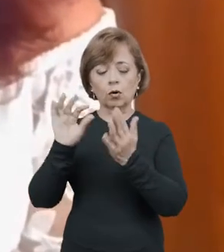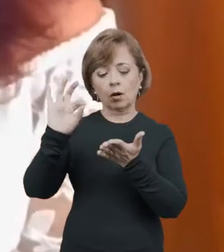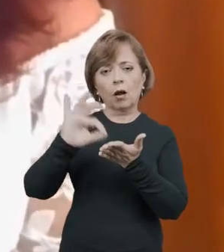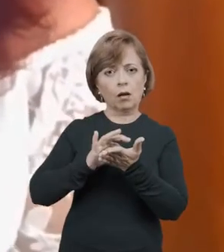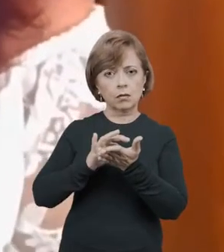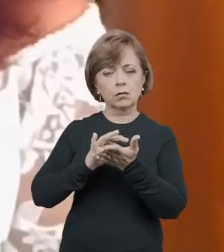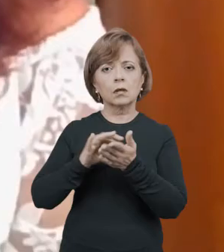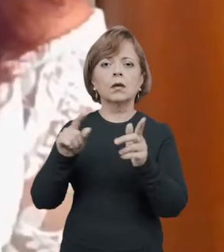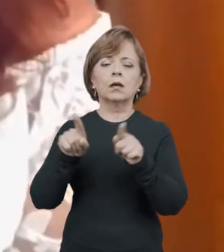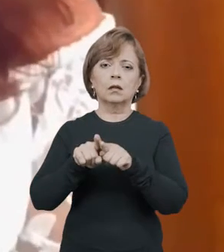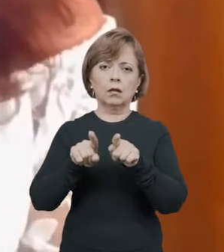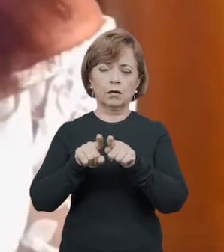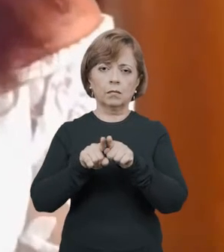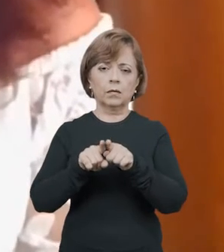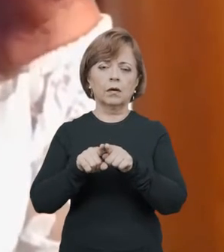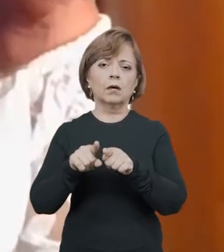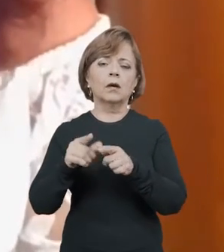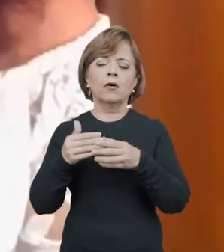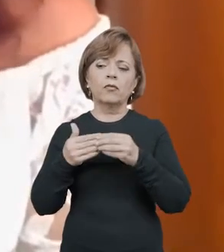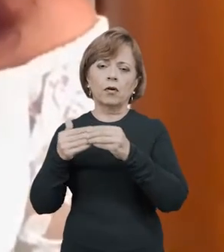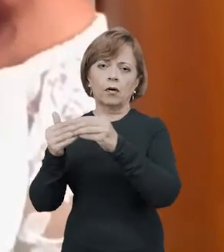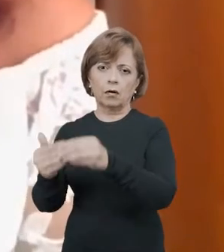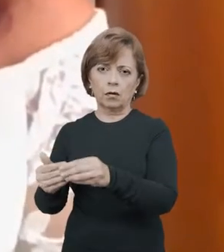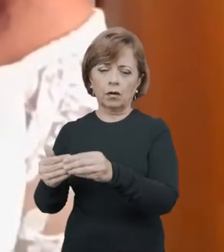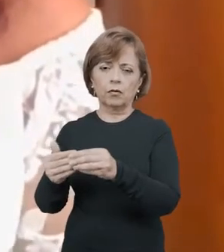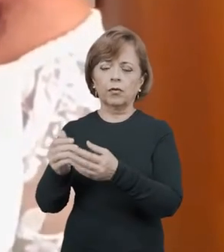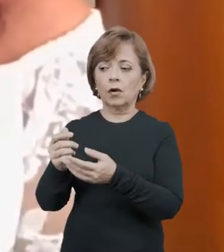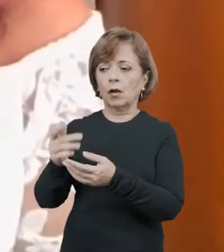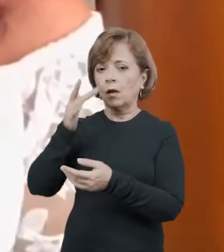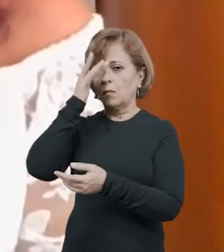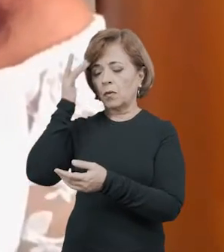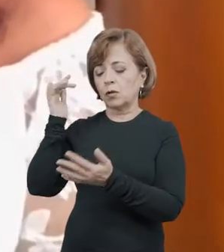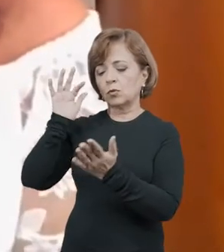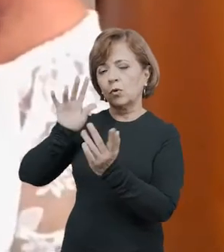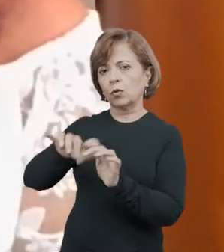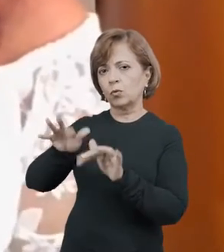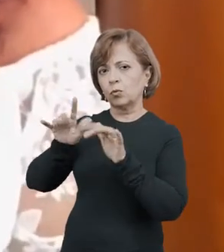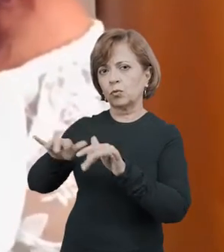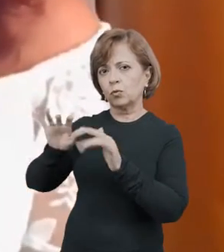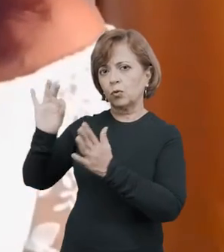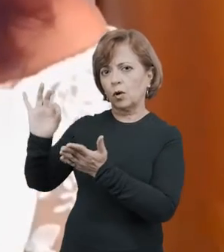peça, assine, que também levará a assinatura tanto do assistente,